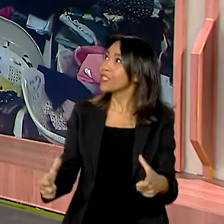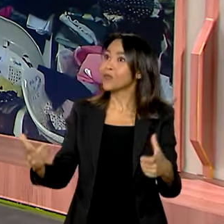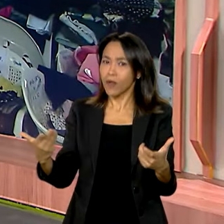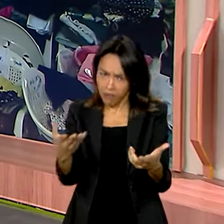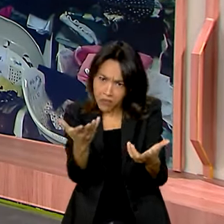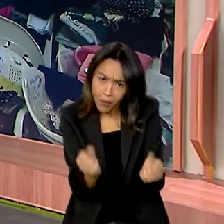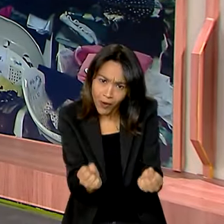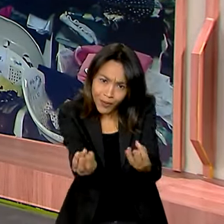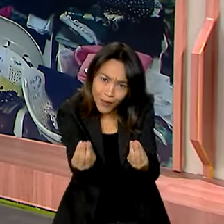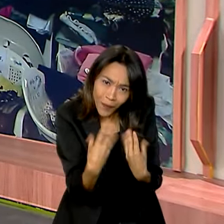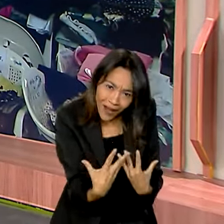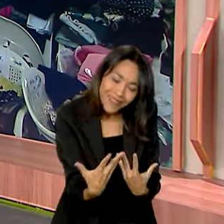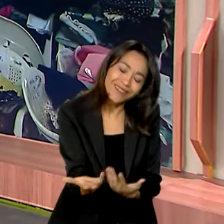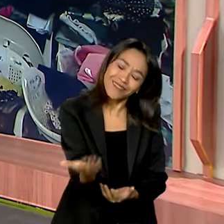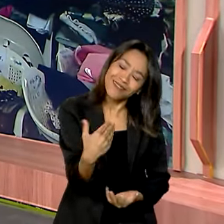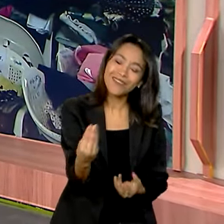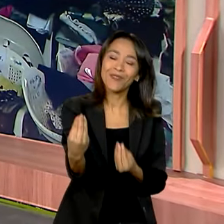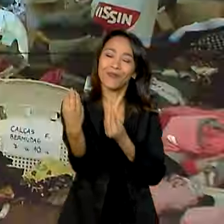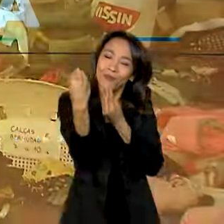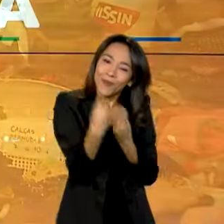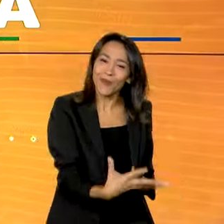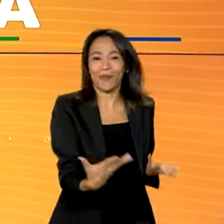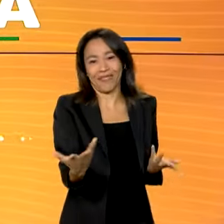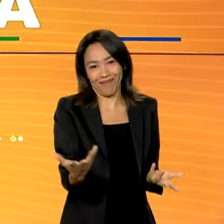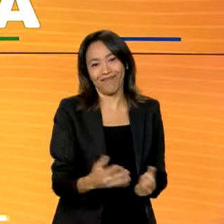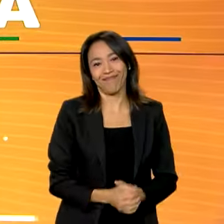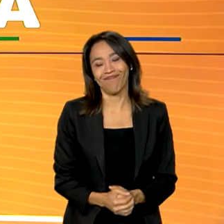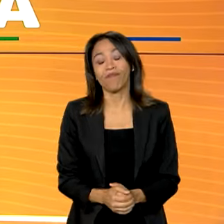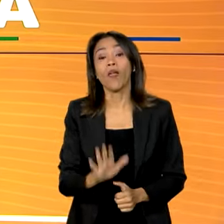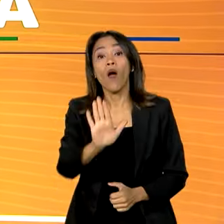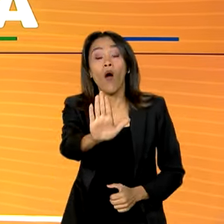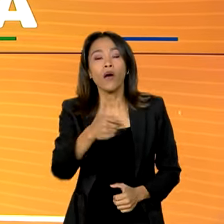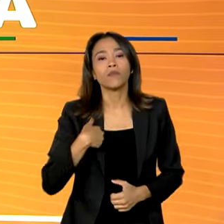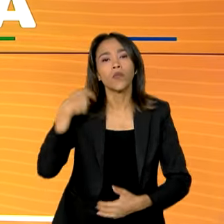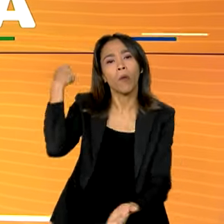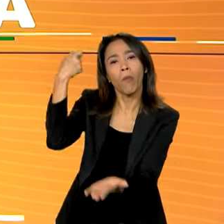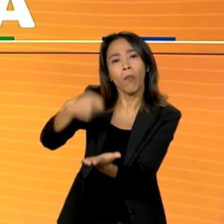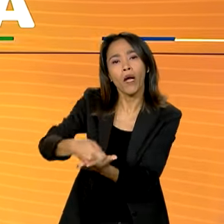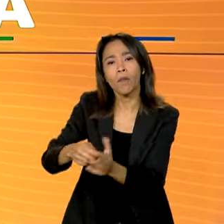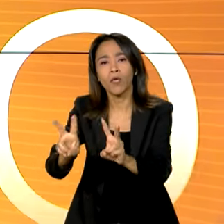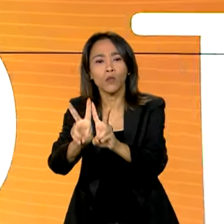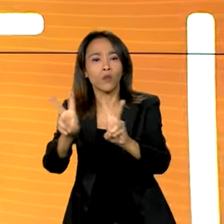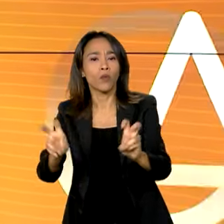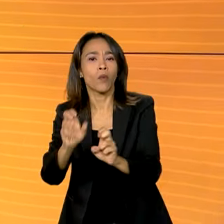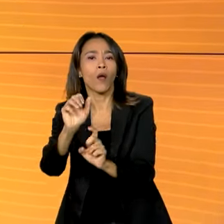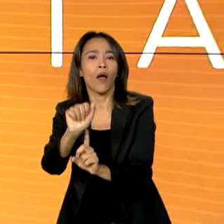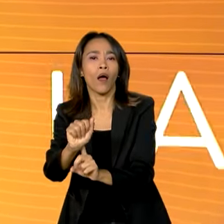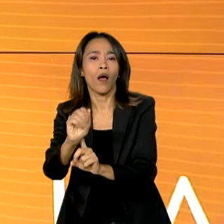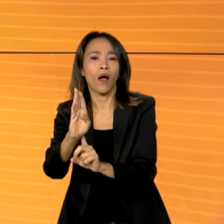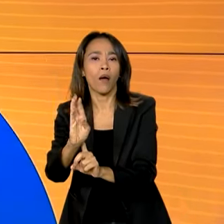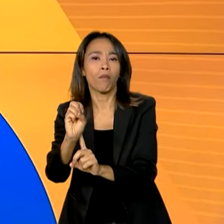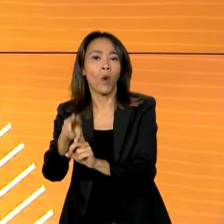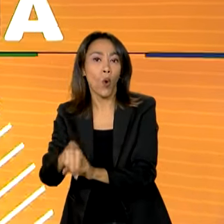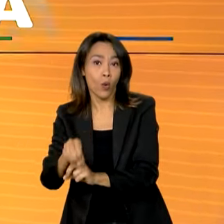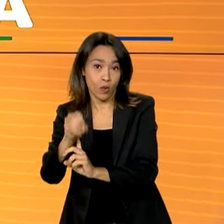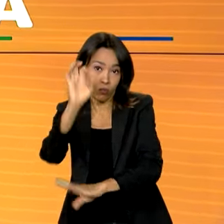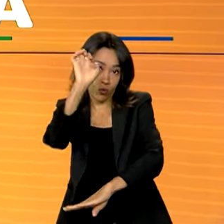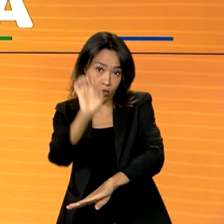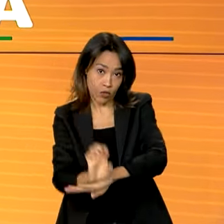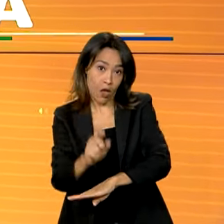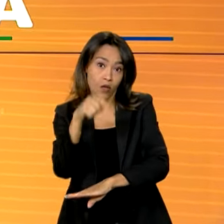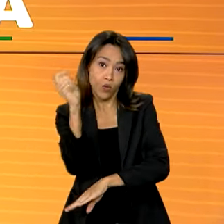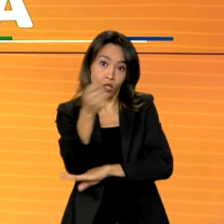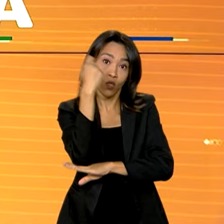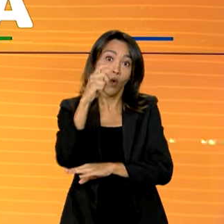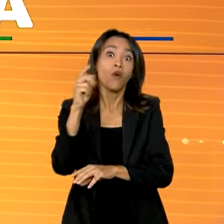também, faça a sua doação. E olha, o pagamento do abono salarial para os trabalhadores do Rio Grande do Sul foi antecipado